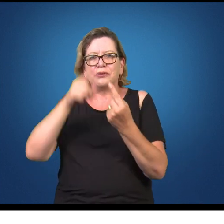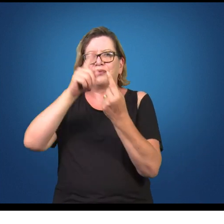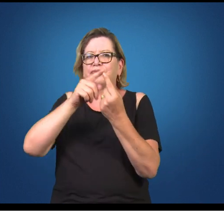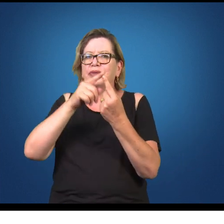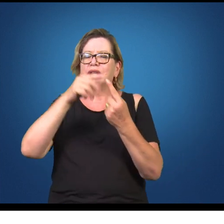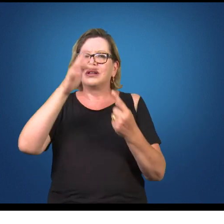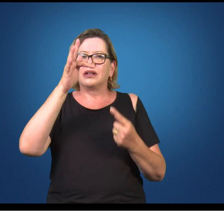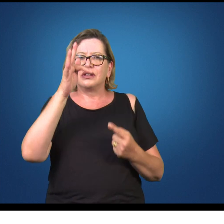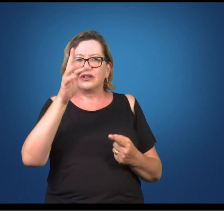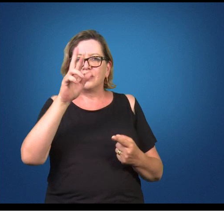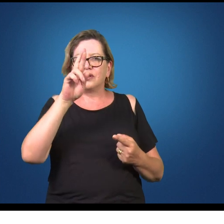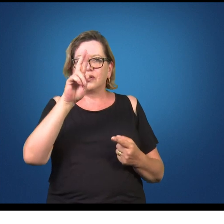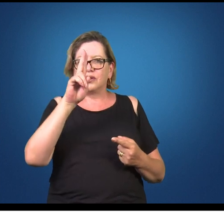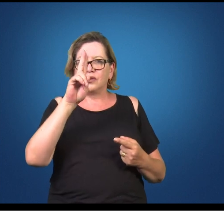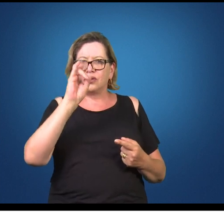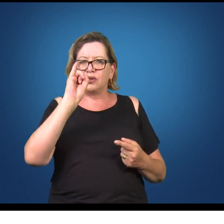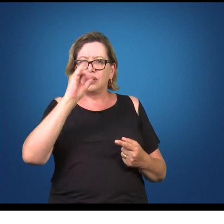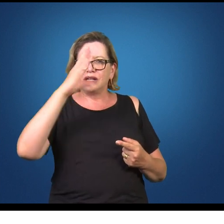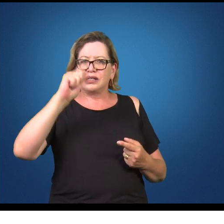fruição